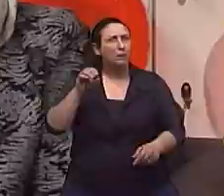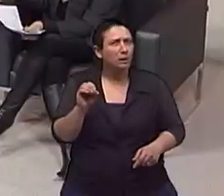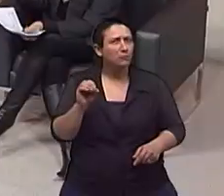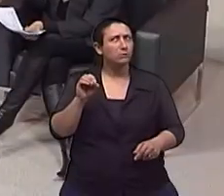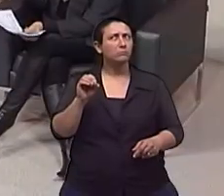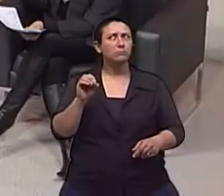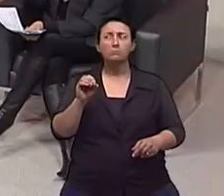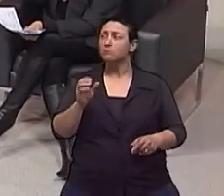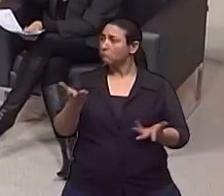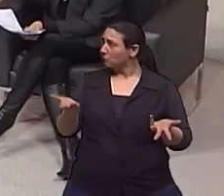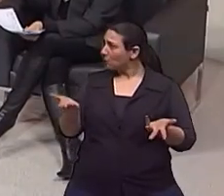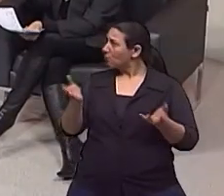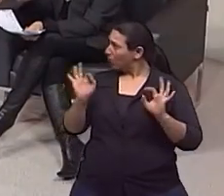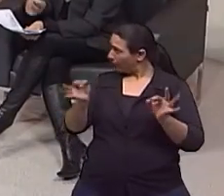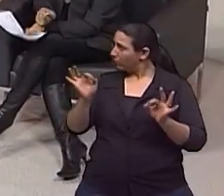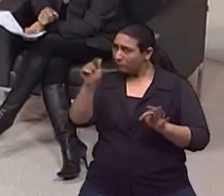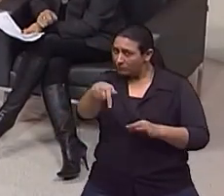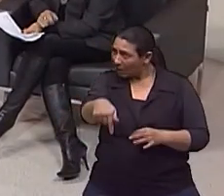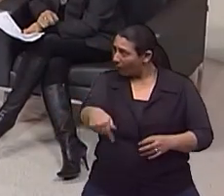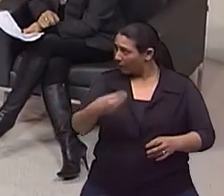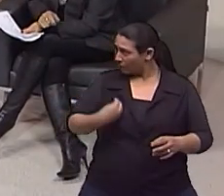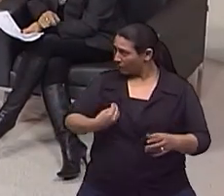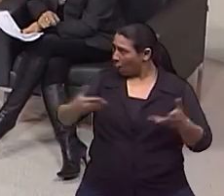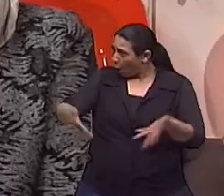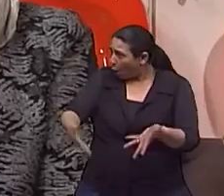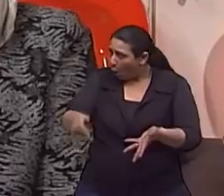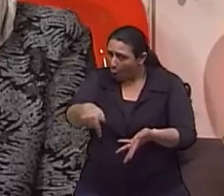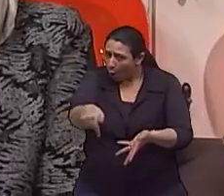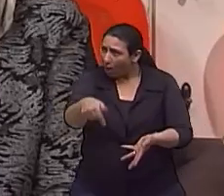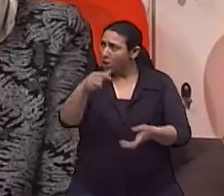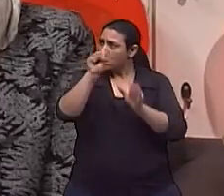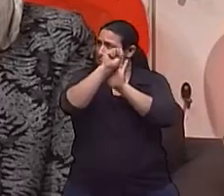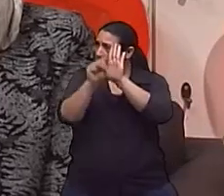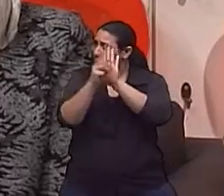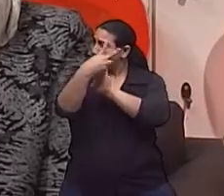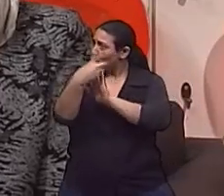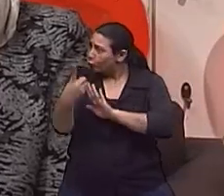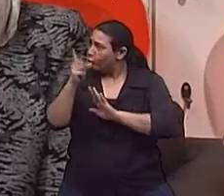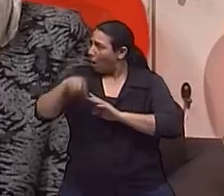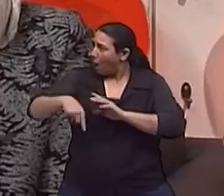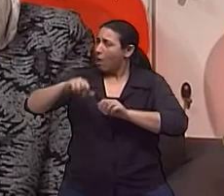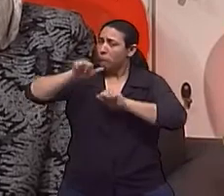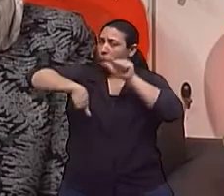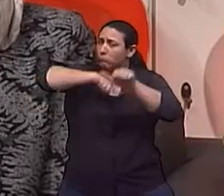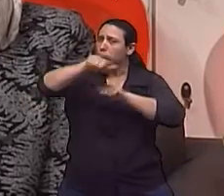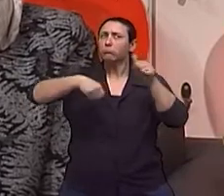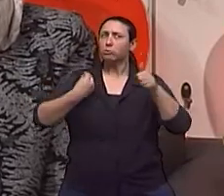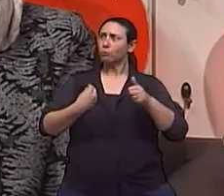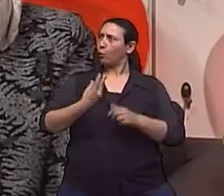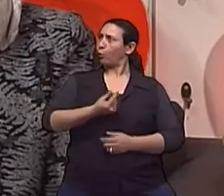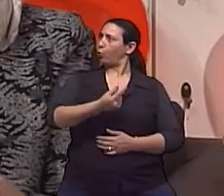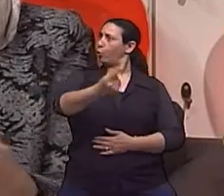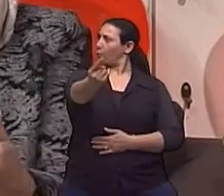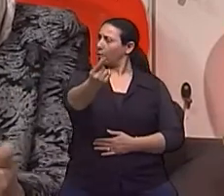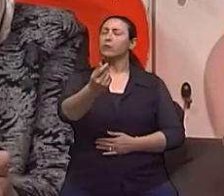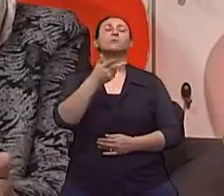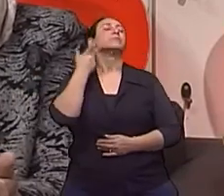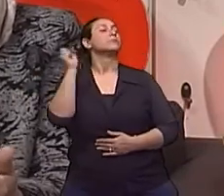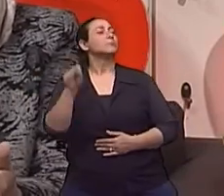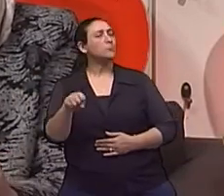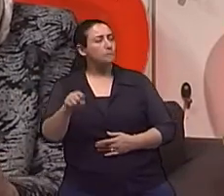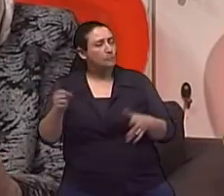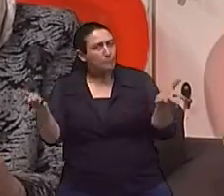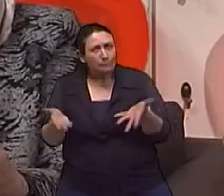isso também é privilégio o nosso né nossas terminar esse Terceiro Milênio e outra coisa a